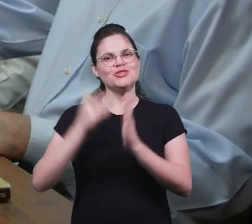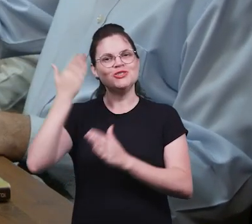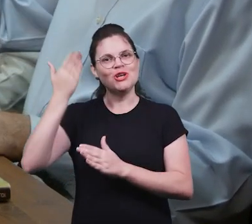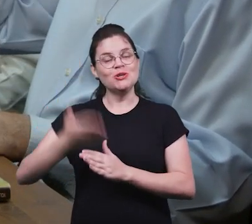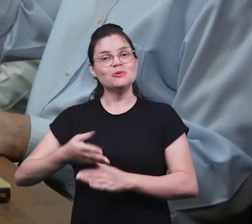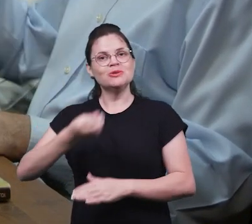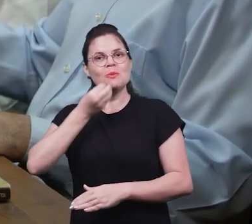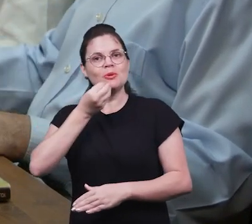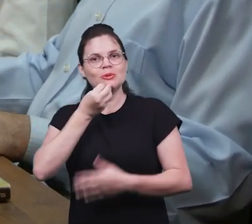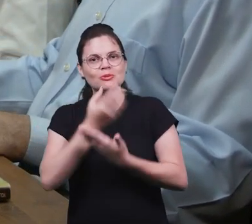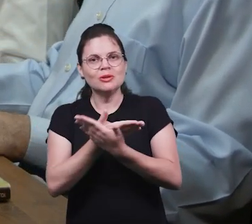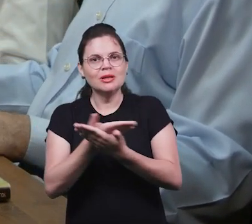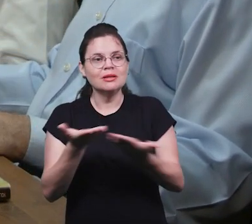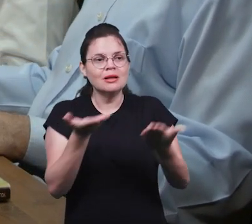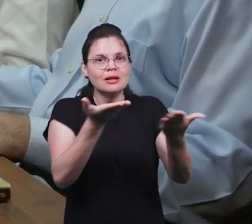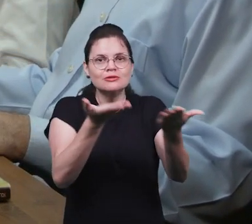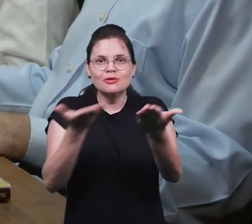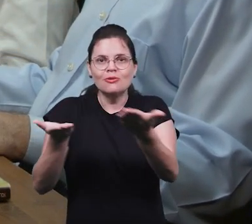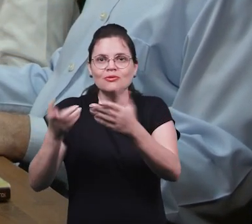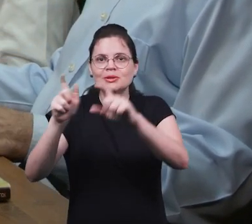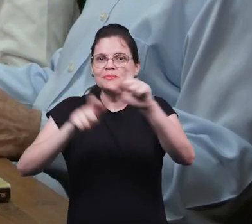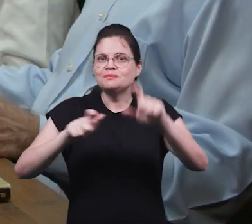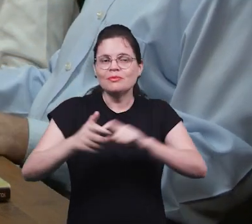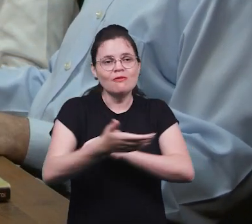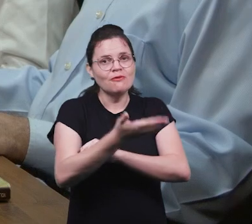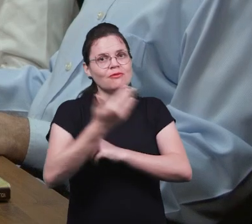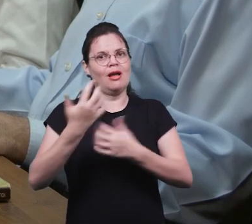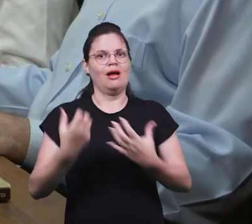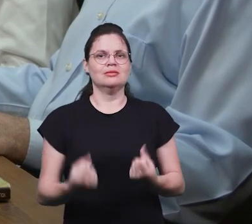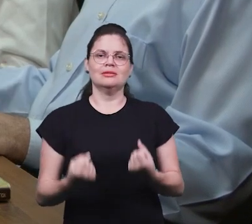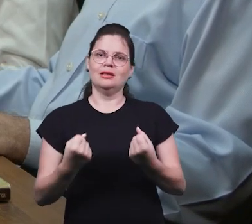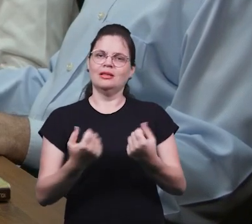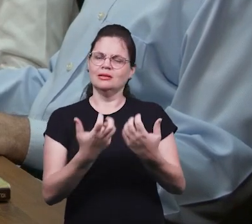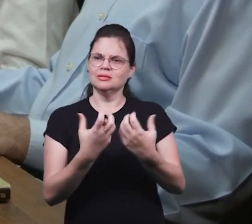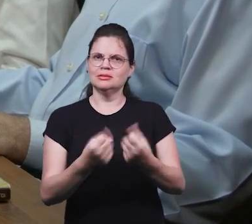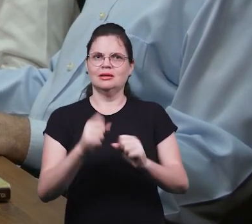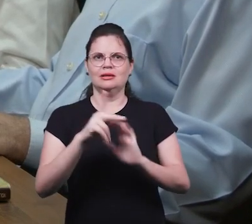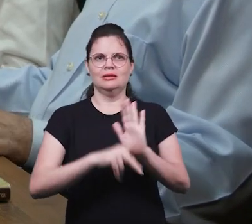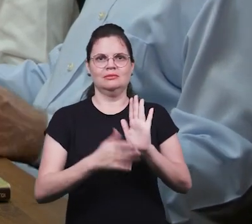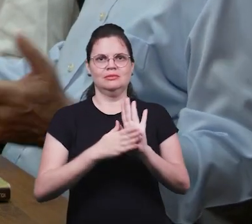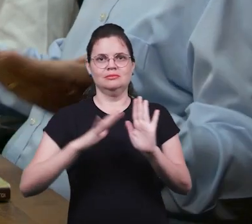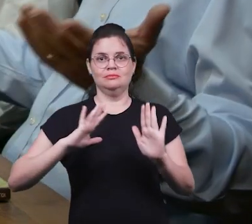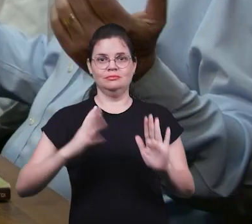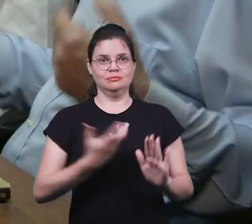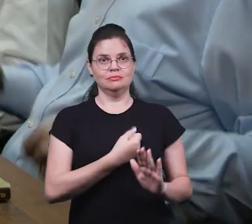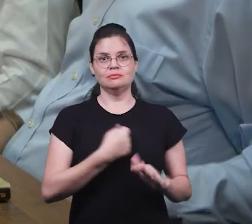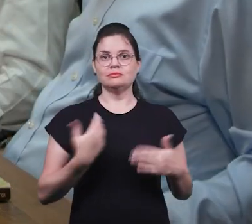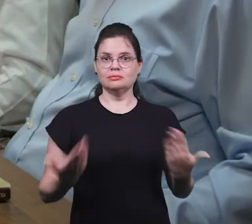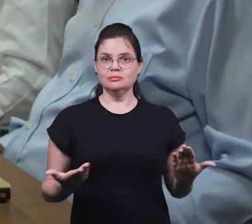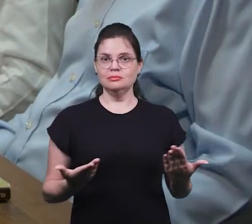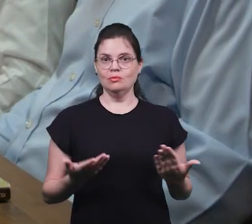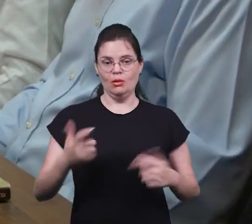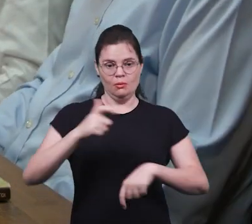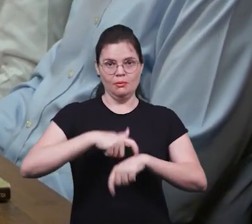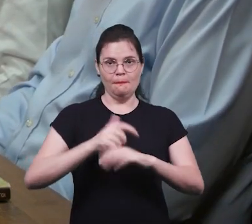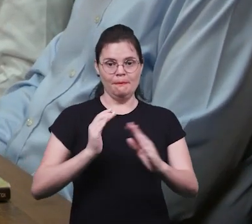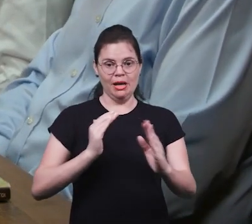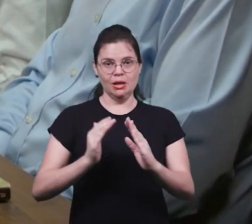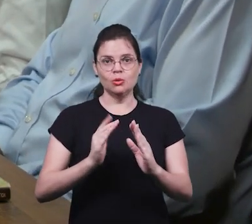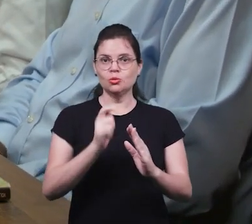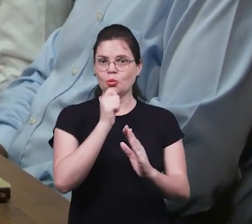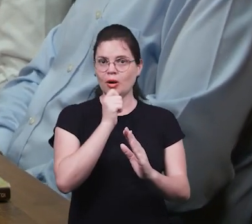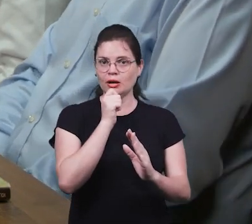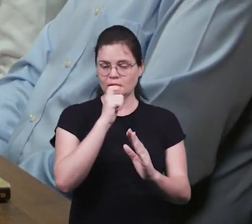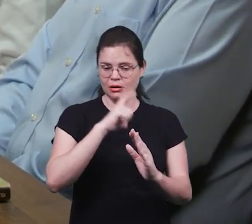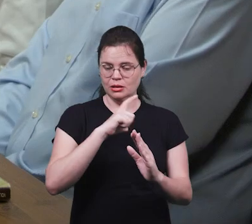e é um Deus convidando o homem para entrar. Glória a Deus. Entrar por essa porta. A porta ainda está aberta, é o tempo da graça. Exatamente. Que vai se